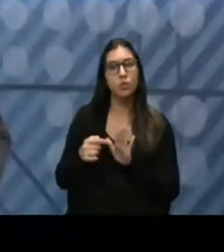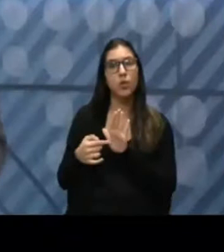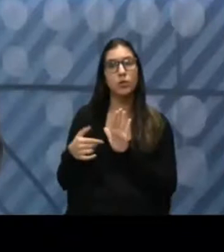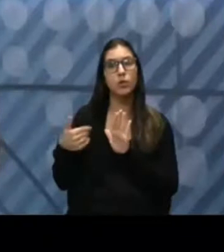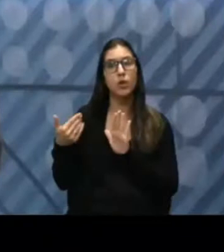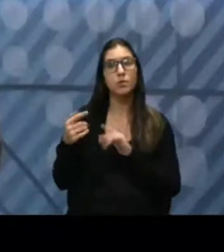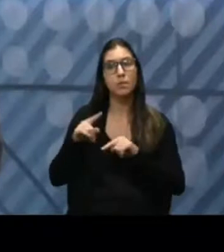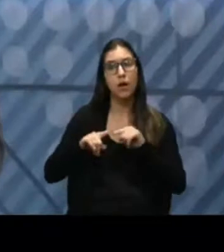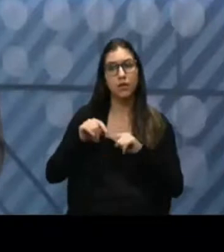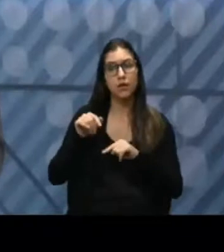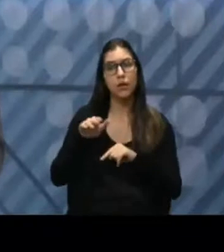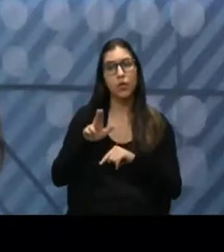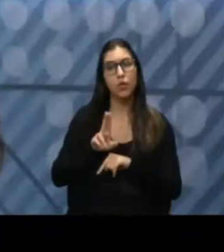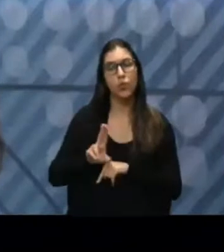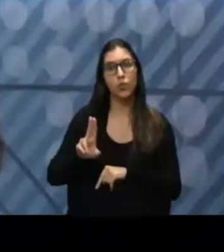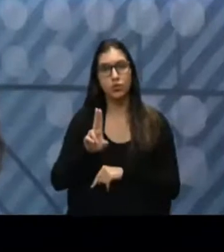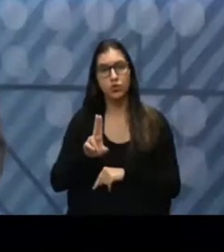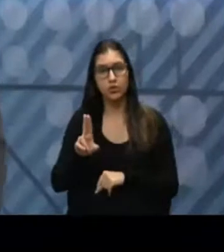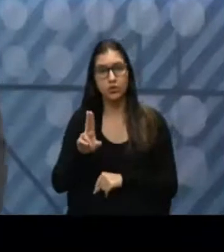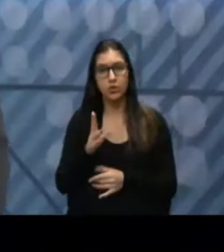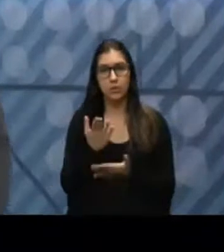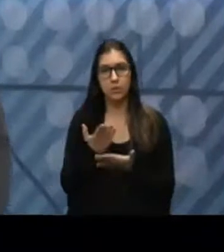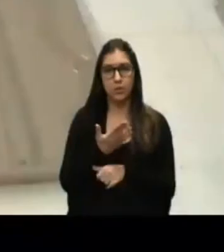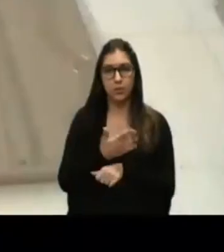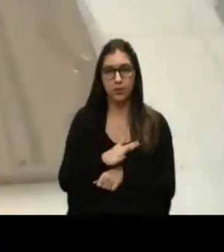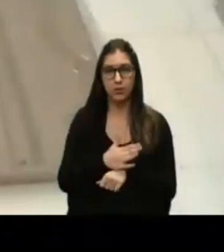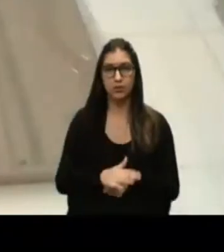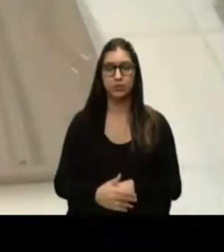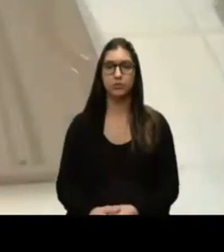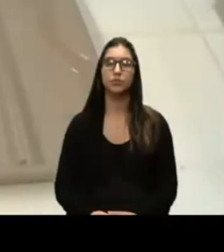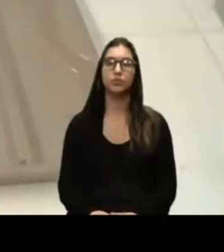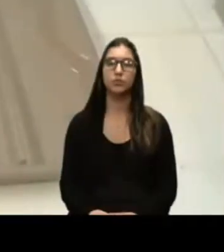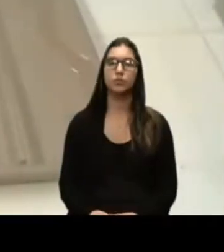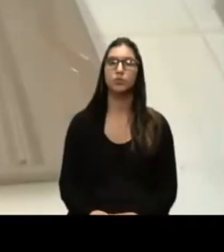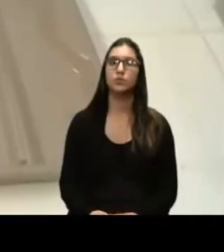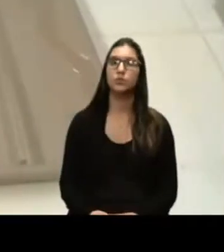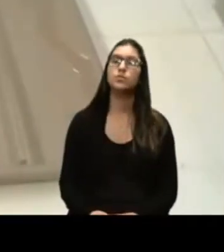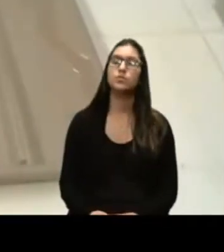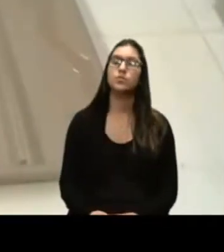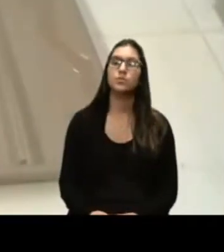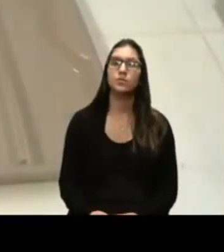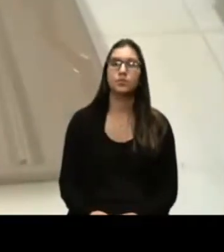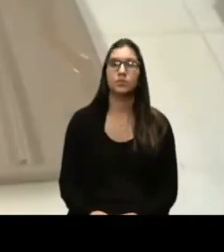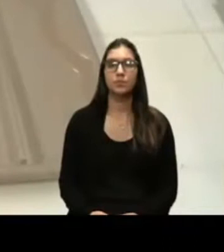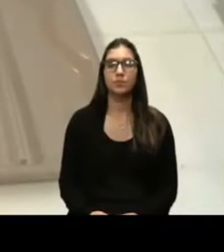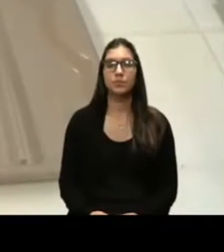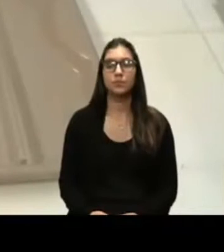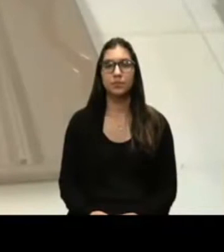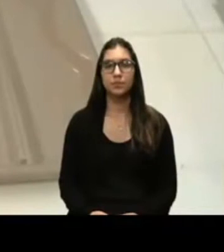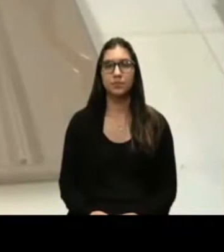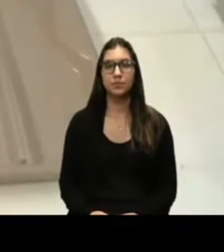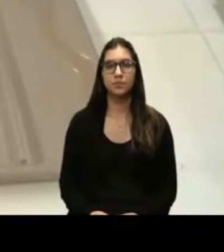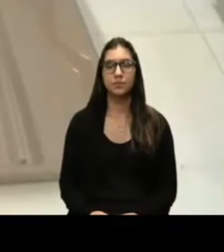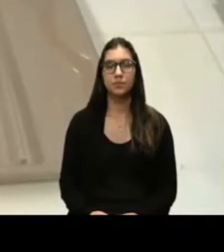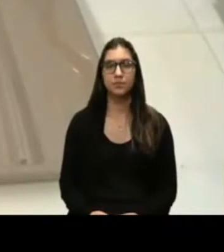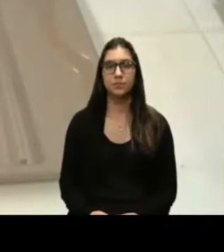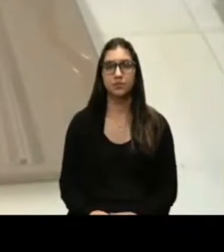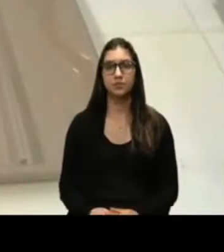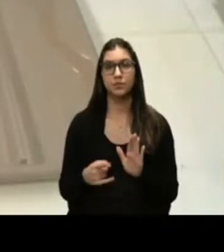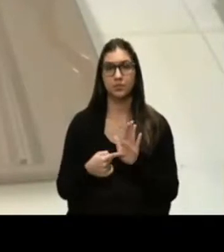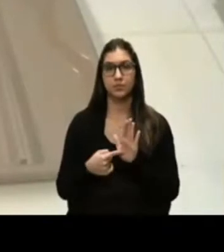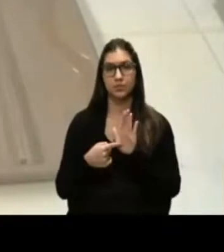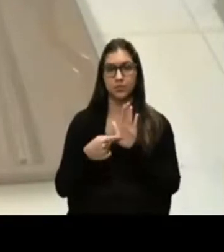os materiais que serão utilizados nessa aula prática. Então, nós temos ali, que está sendo apresentado, um